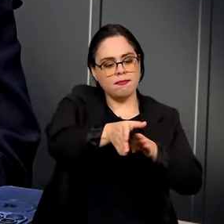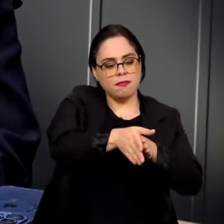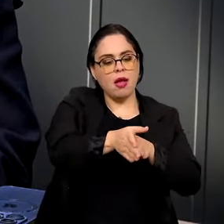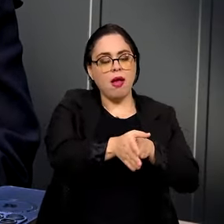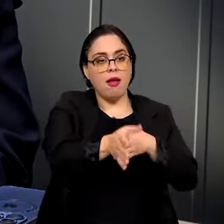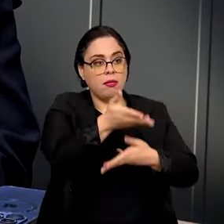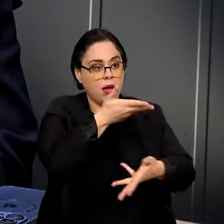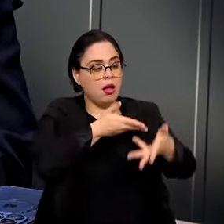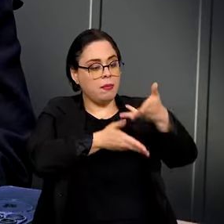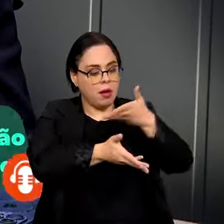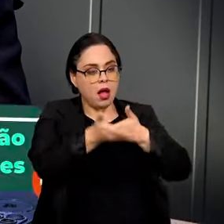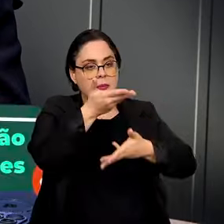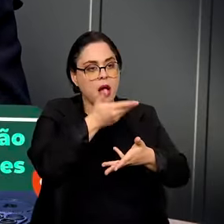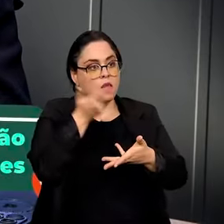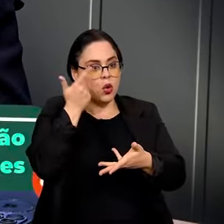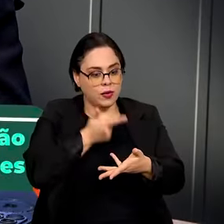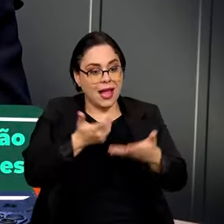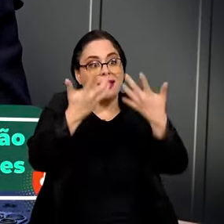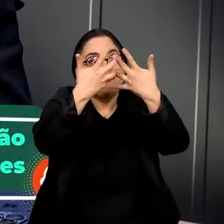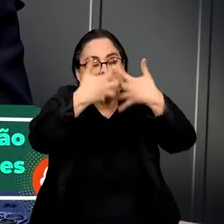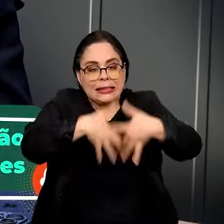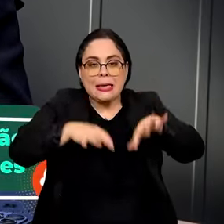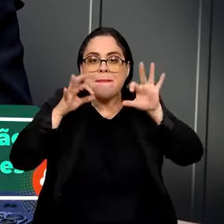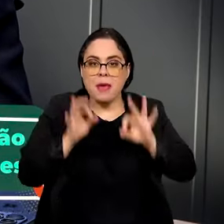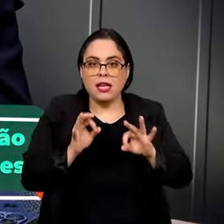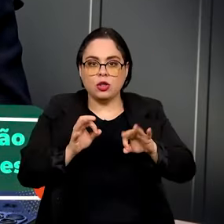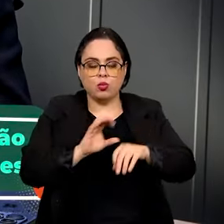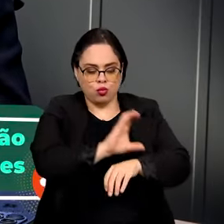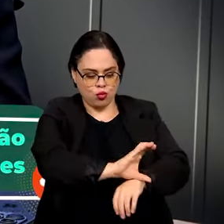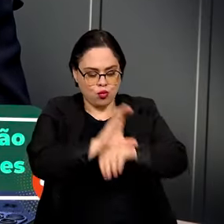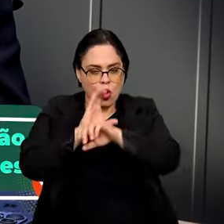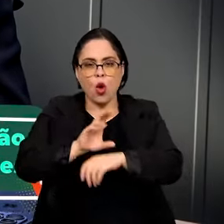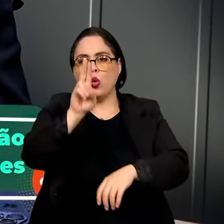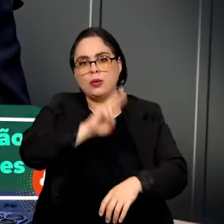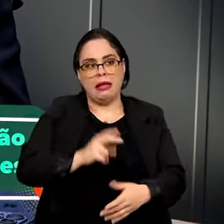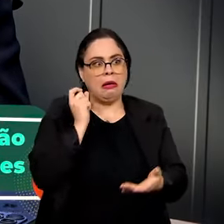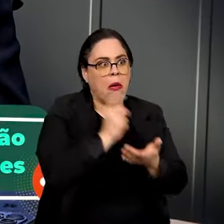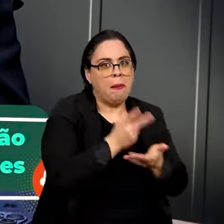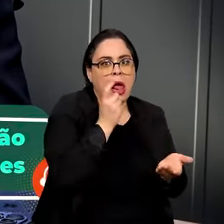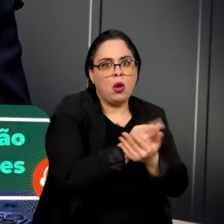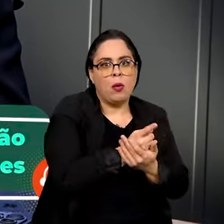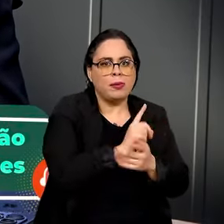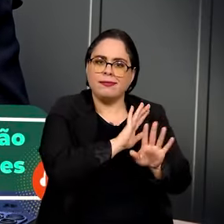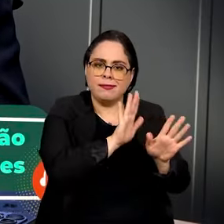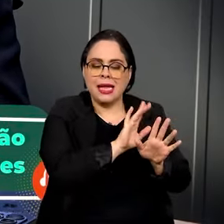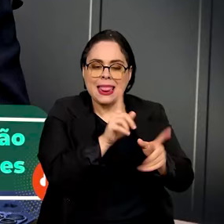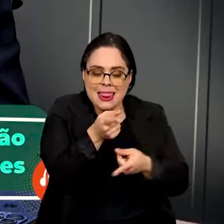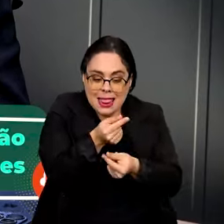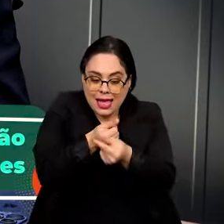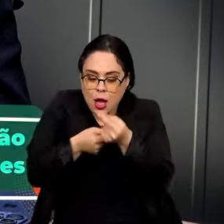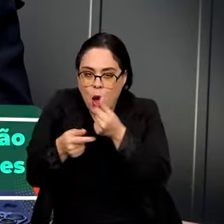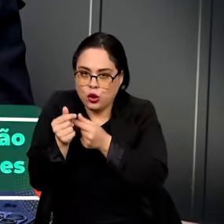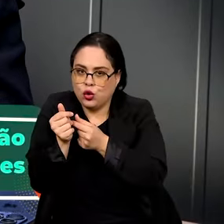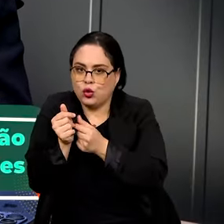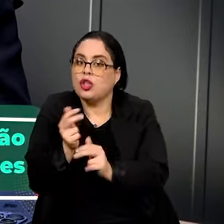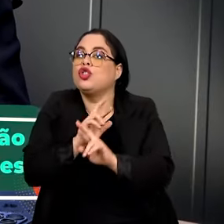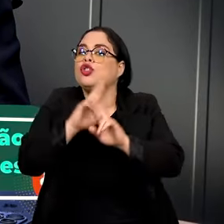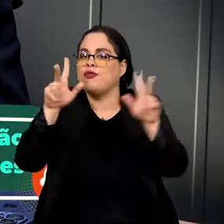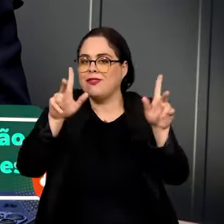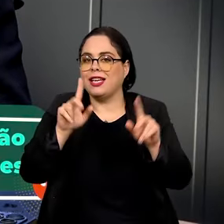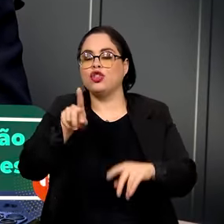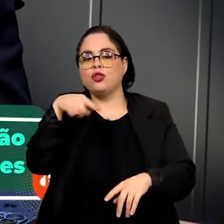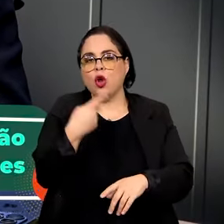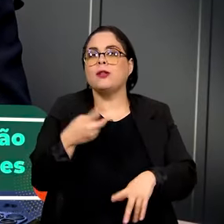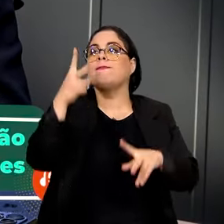para que elas possam realmente aplicar os recursos não no consumo mas no negócio então nós